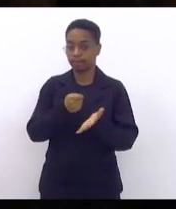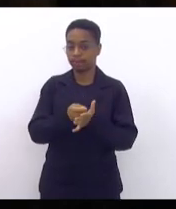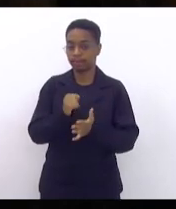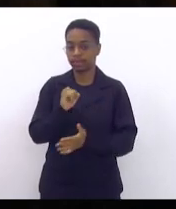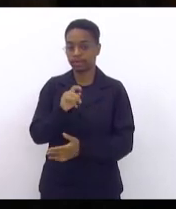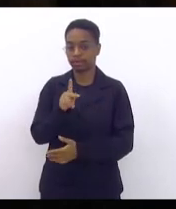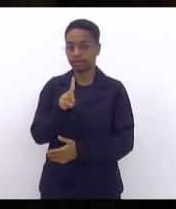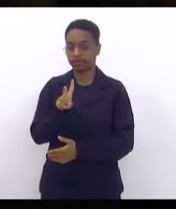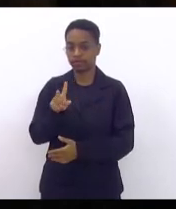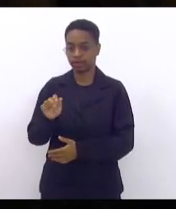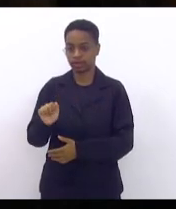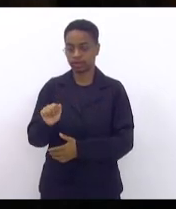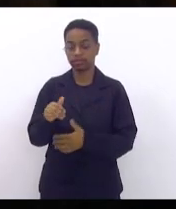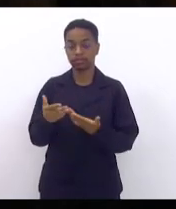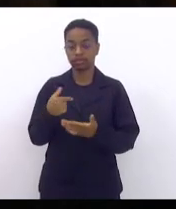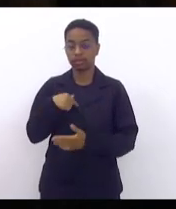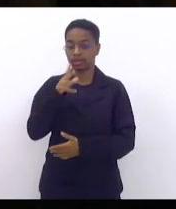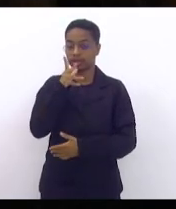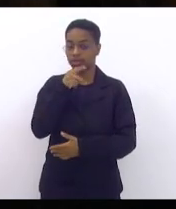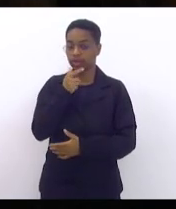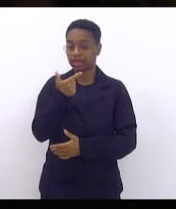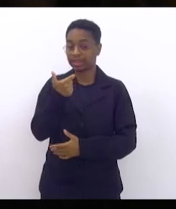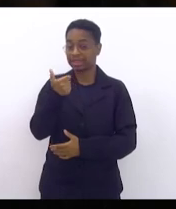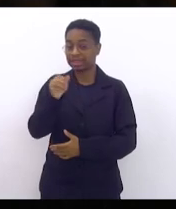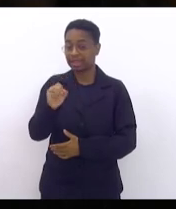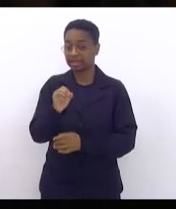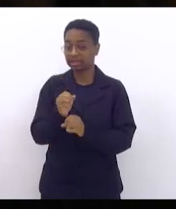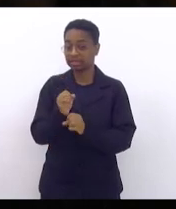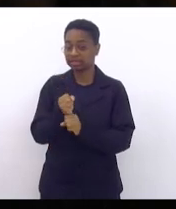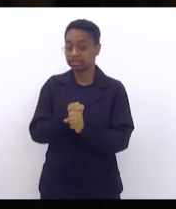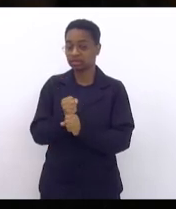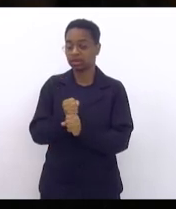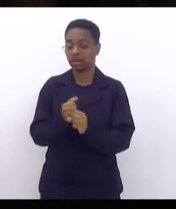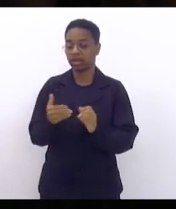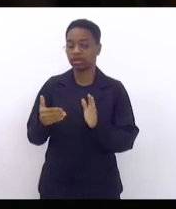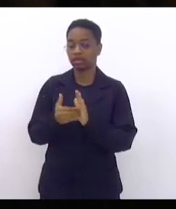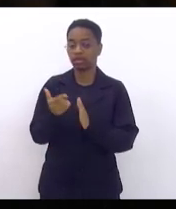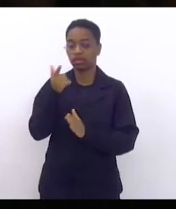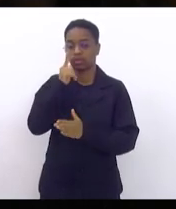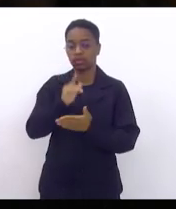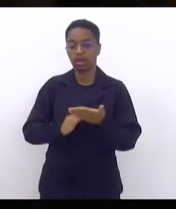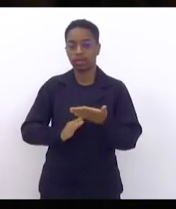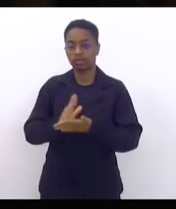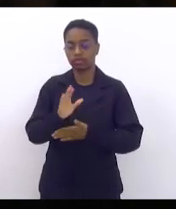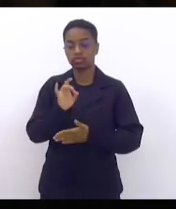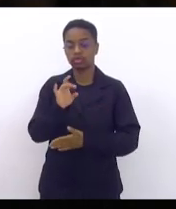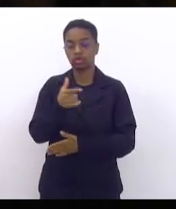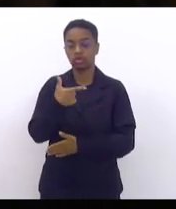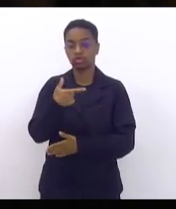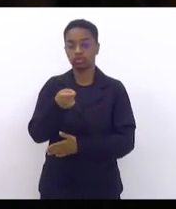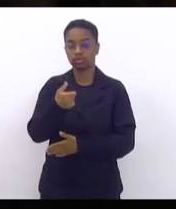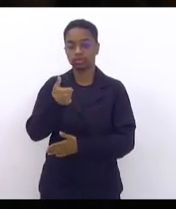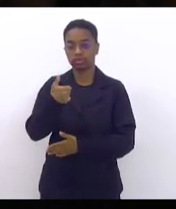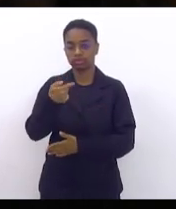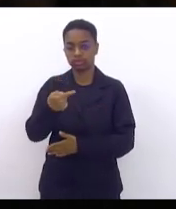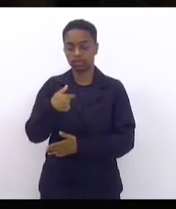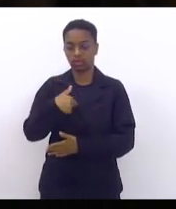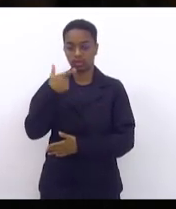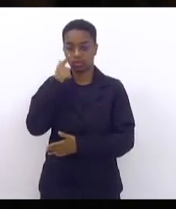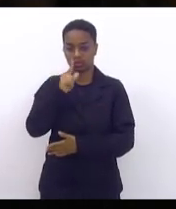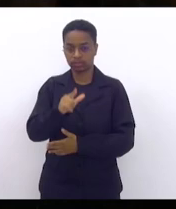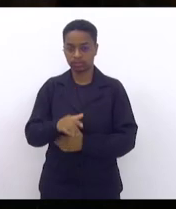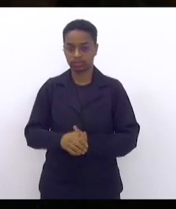anos para conseguir aprovar esse projeto que foi feito somente em 2017 Então